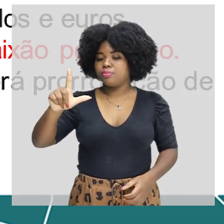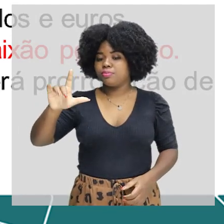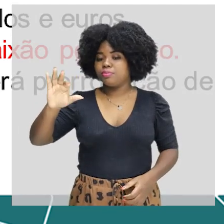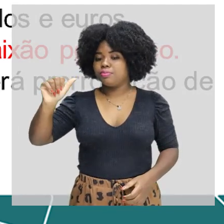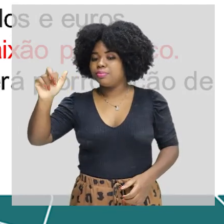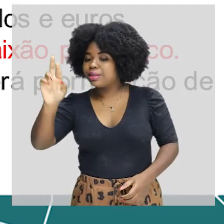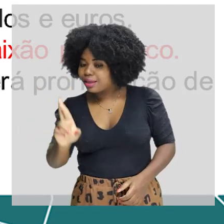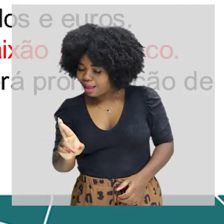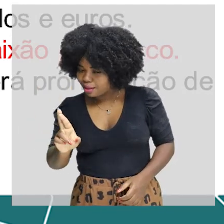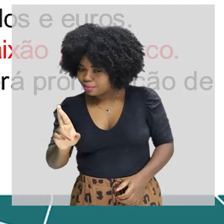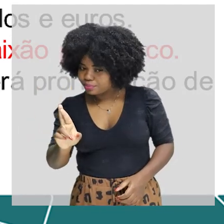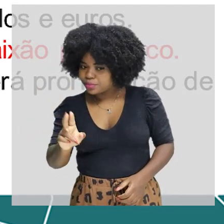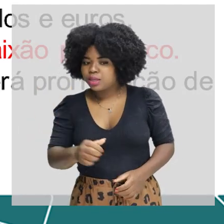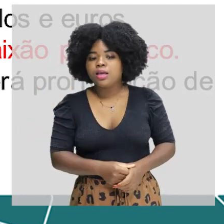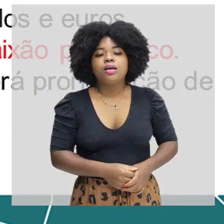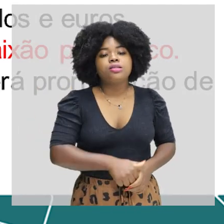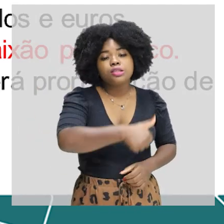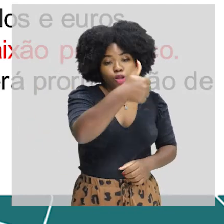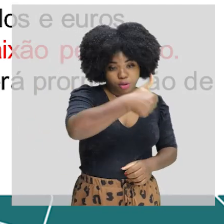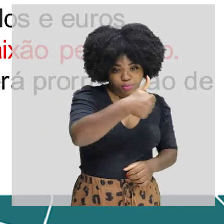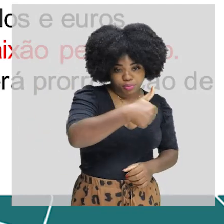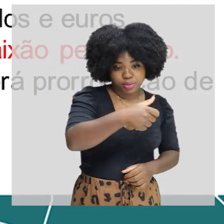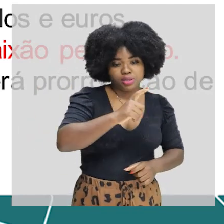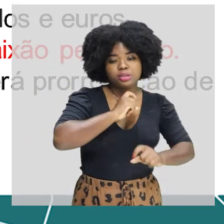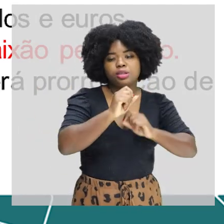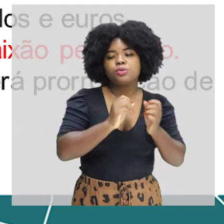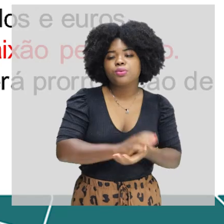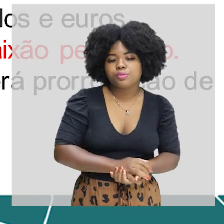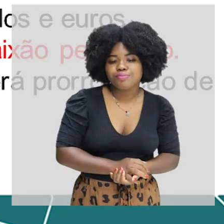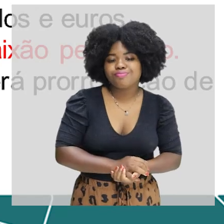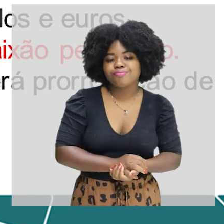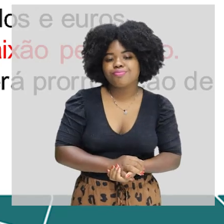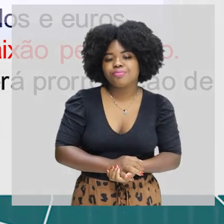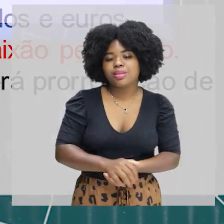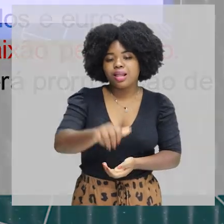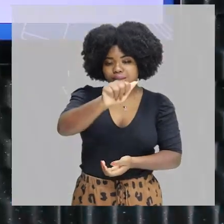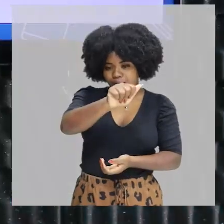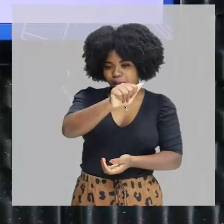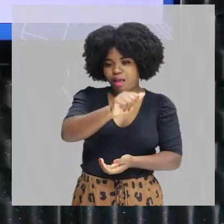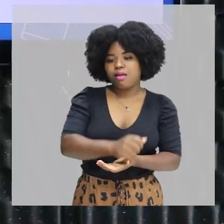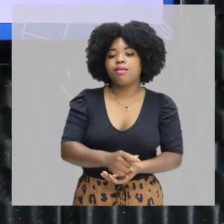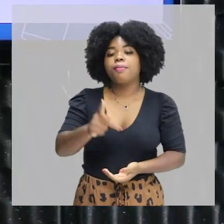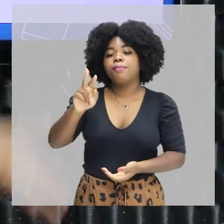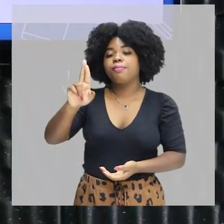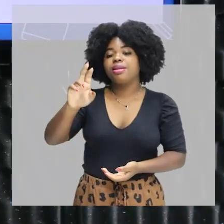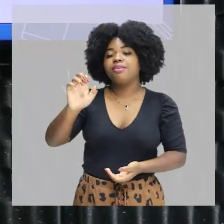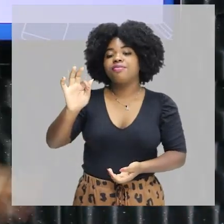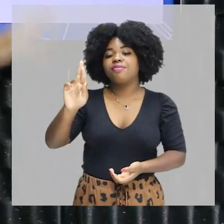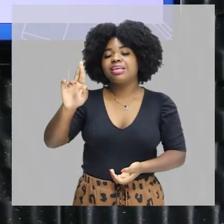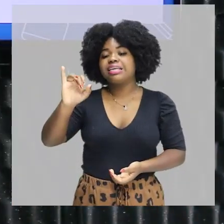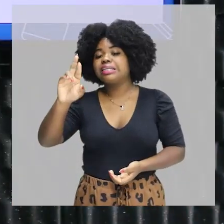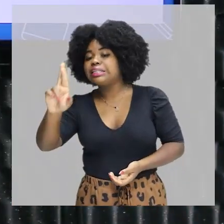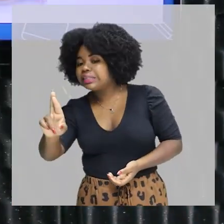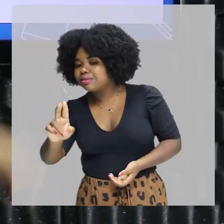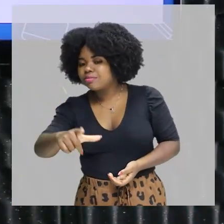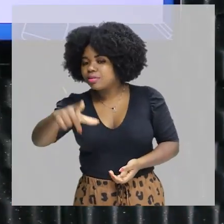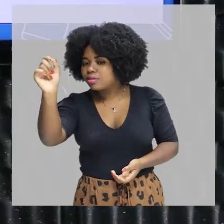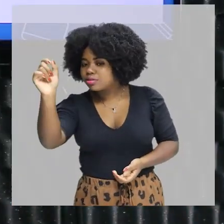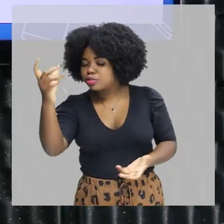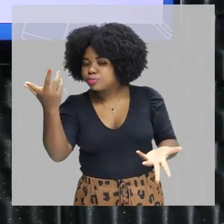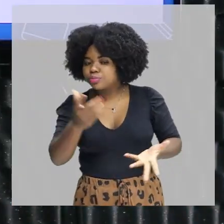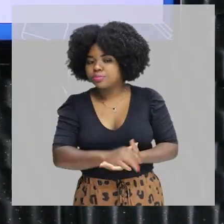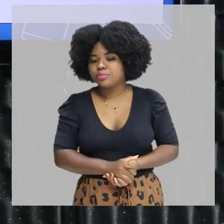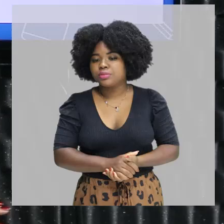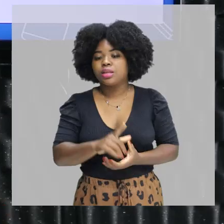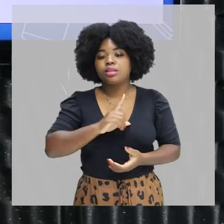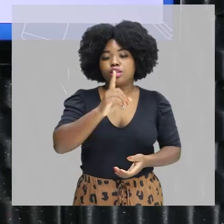certo? Então, aqui a primeira questão tem assim, ó, preferir. Quem prefere uma coisa a outra. Aqui tem o do que eu falei